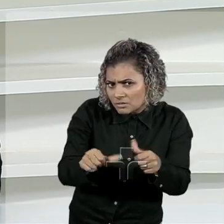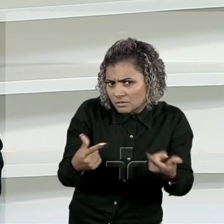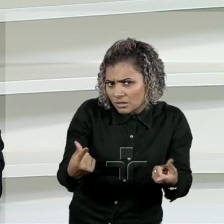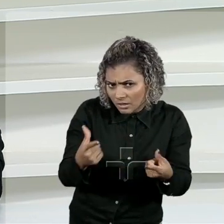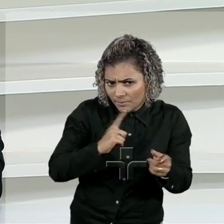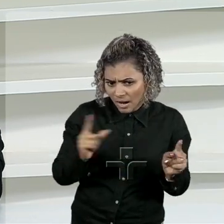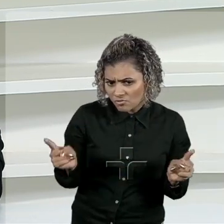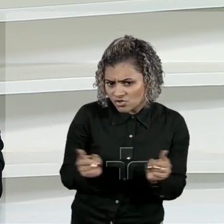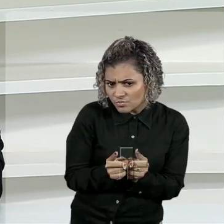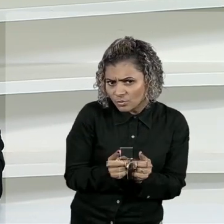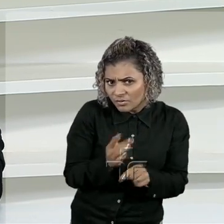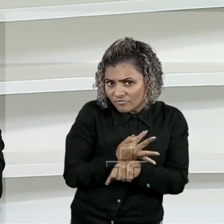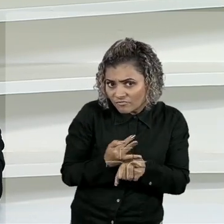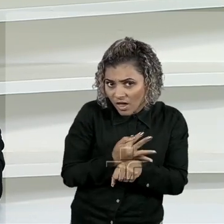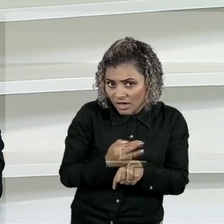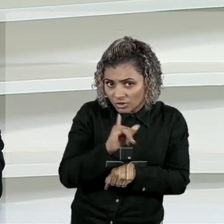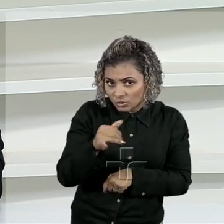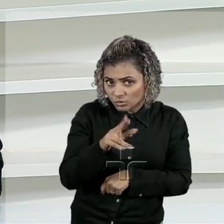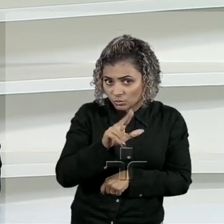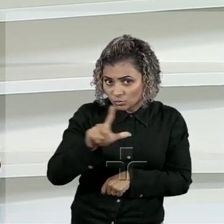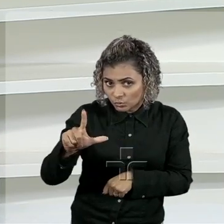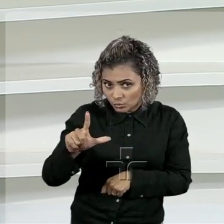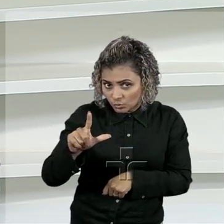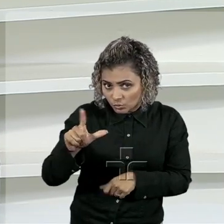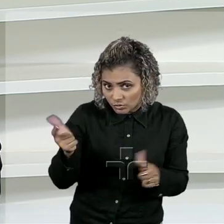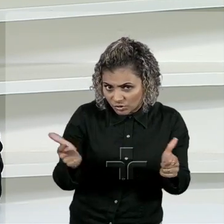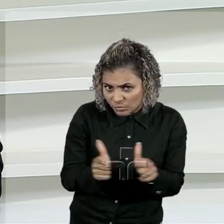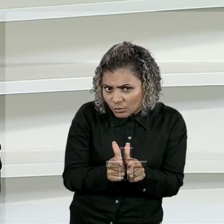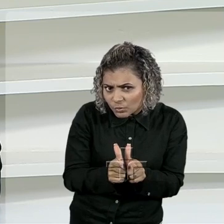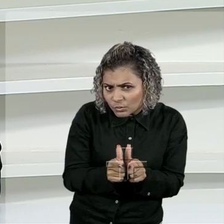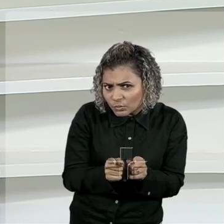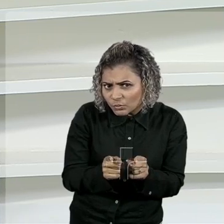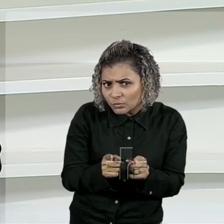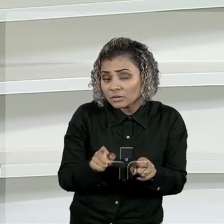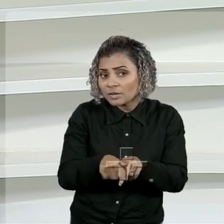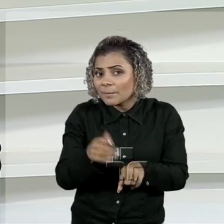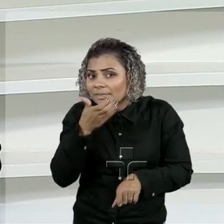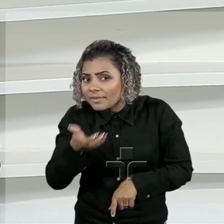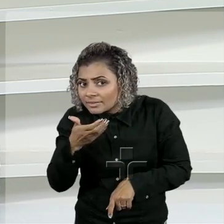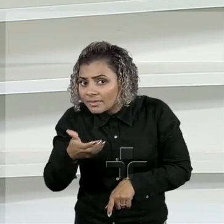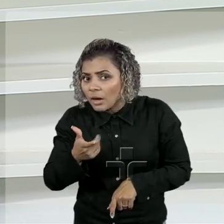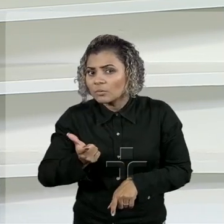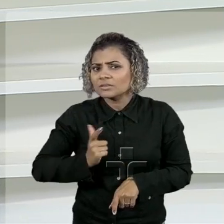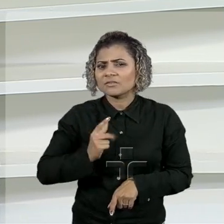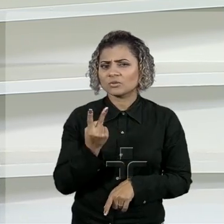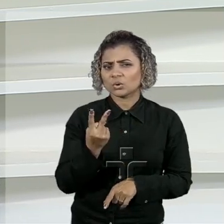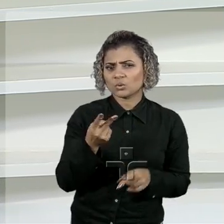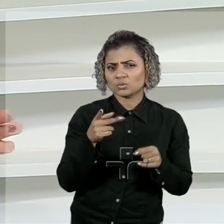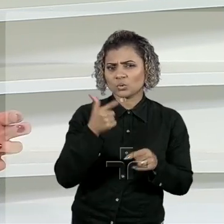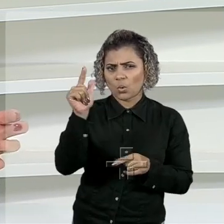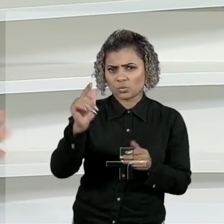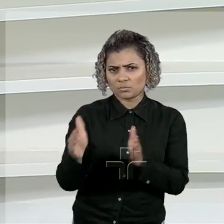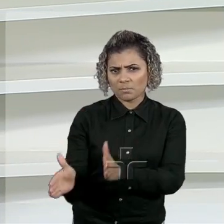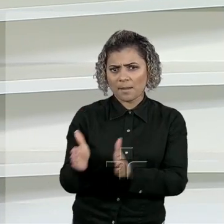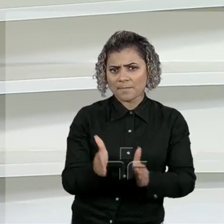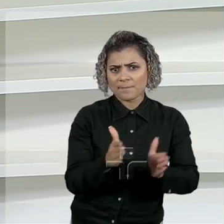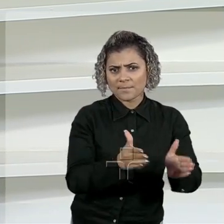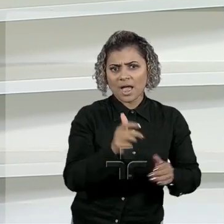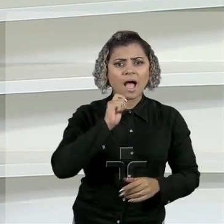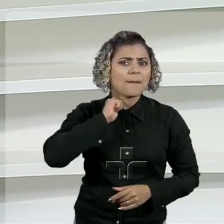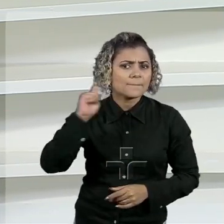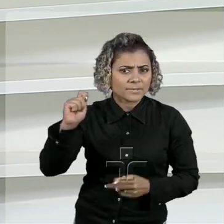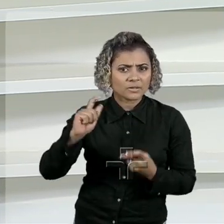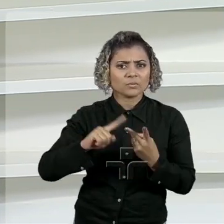que reduziu as férias de julho, né? Reduziu um pouquinho das férias do Natal, é isso, e criou 2 outros períodos de férias, né? Que é abril e